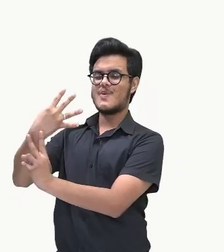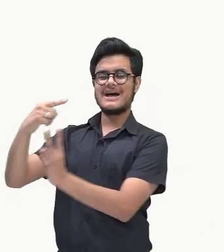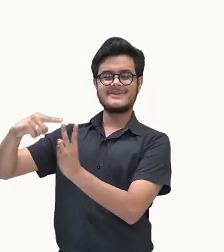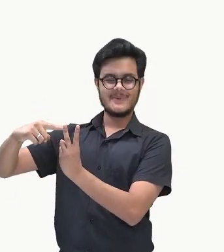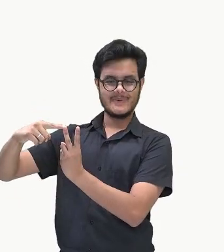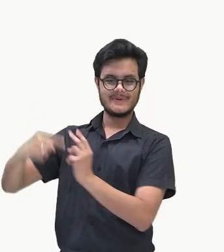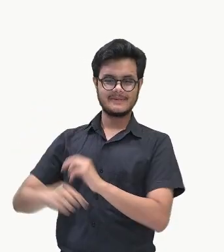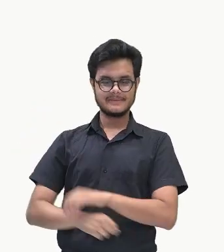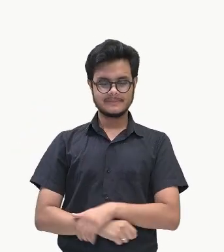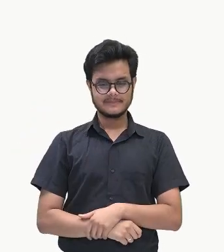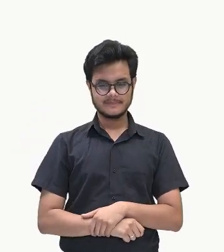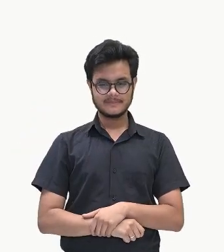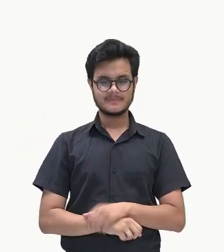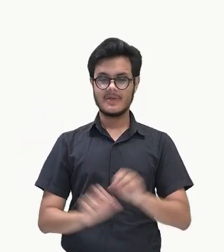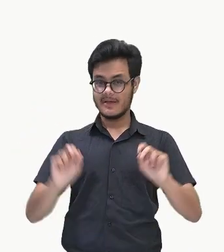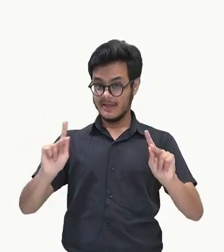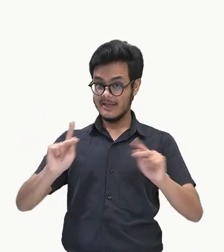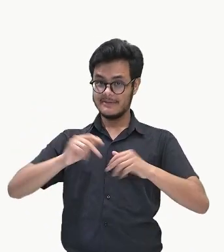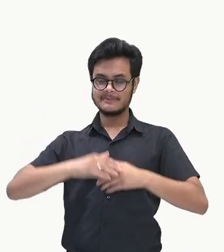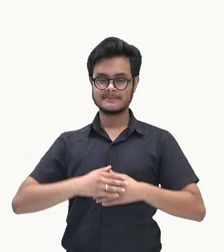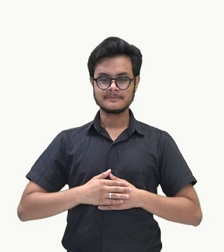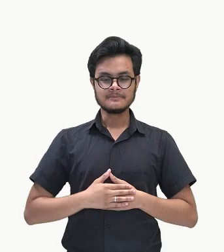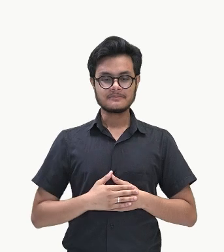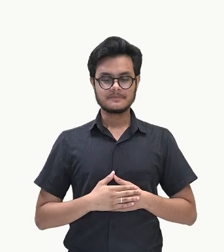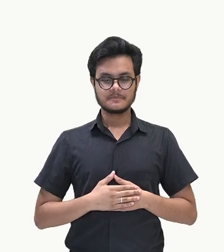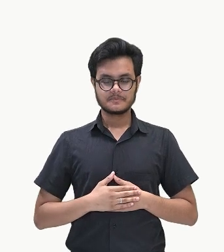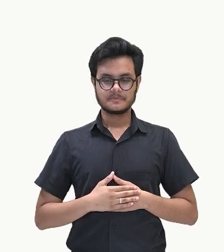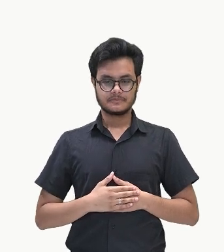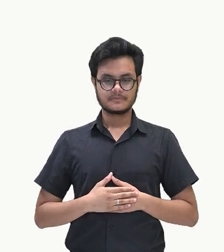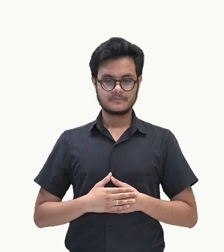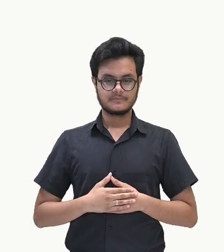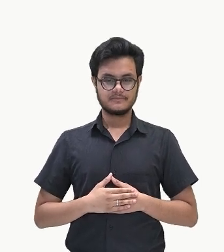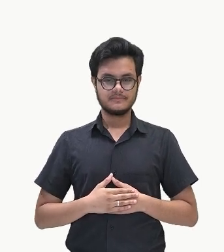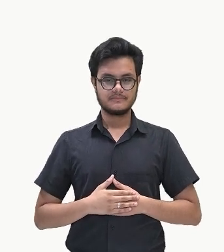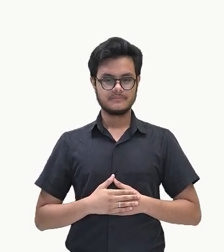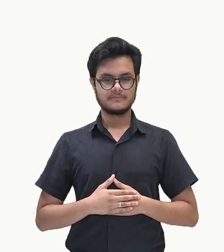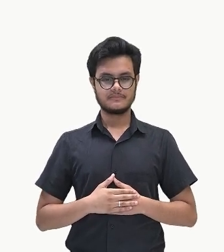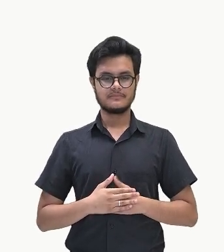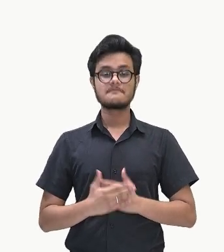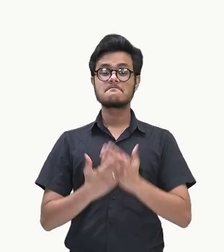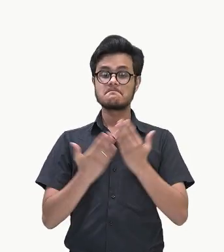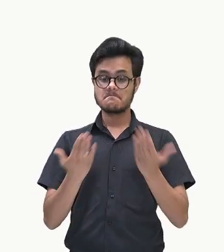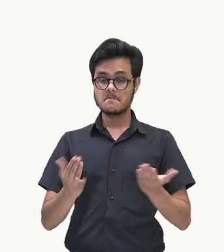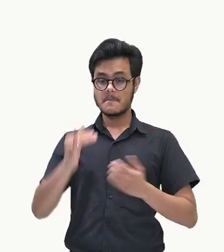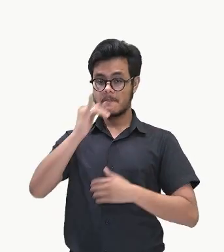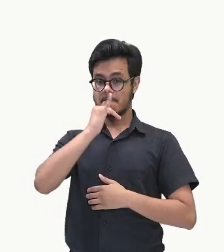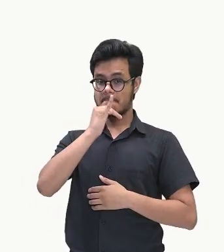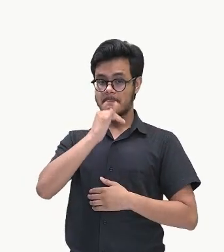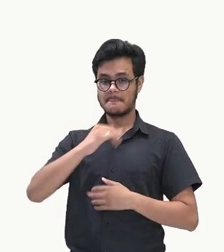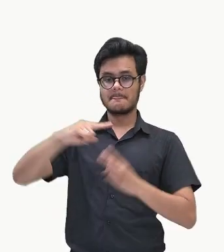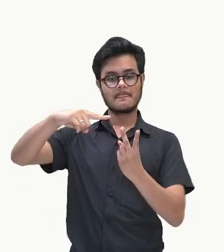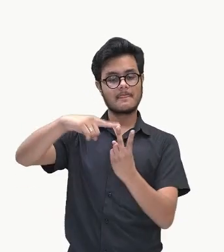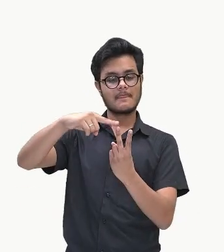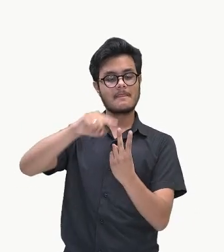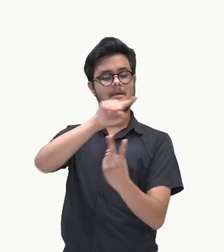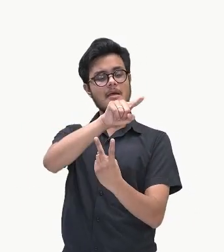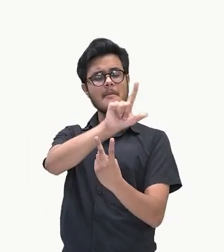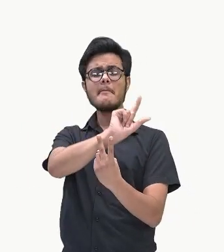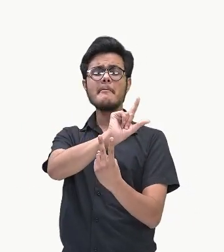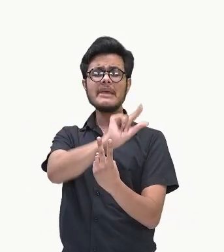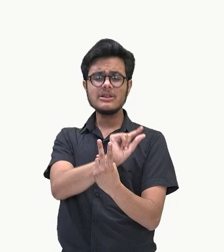radical, tá bom? O número que possuir o índice do